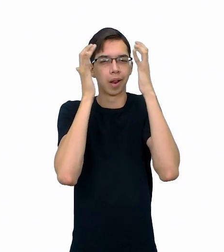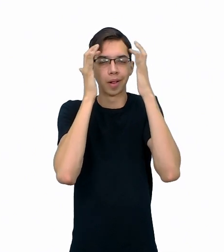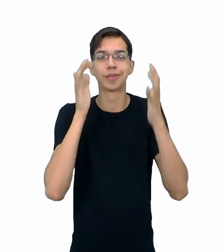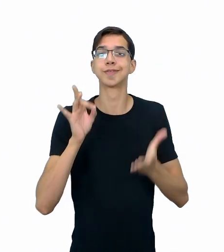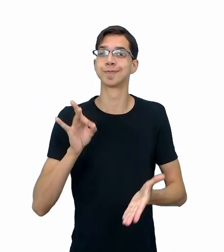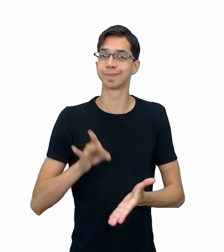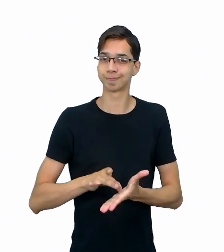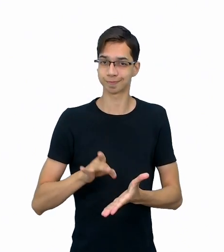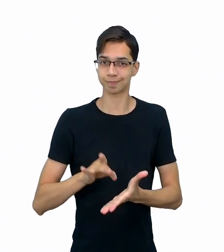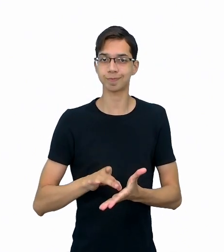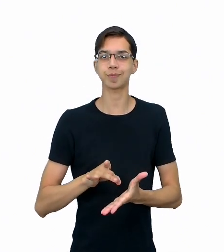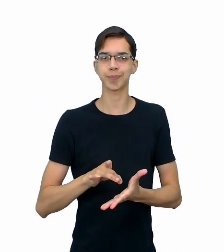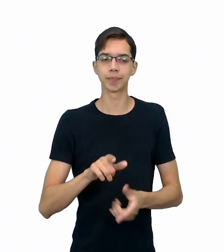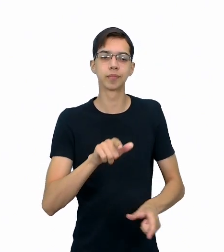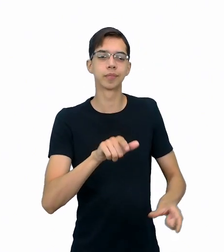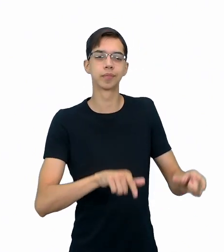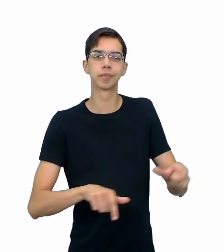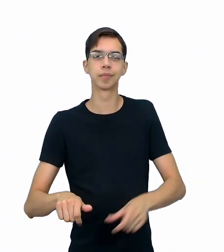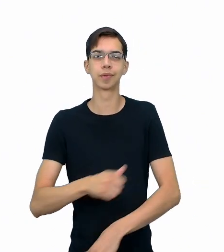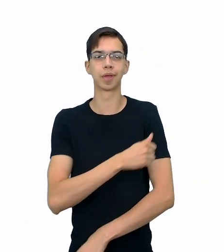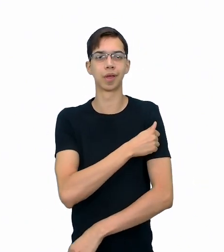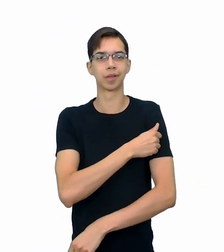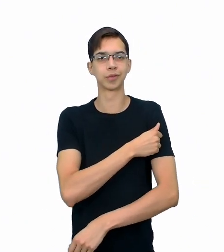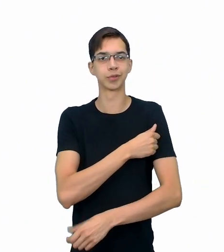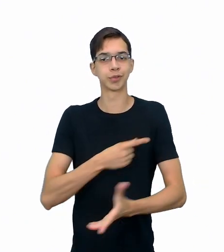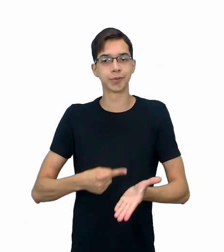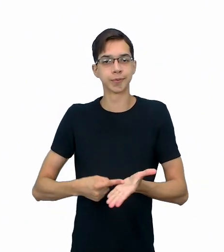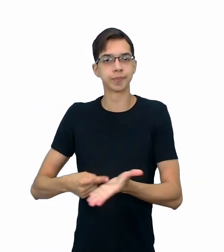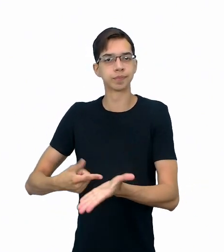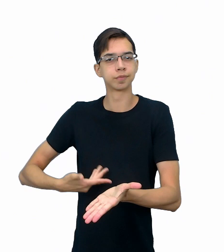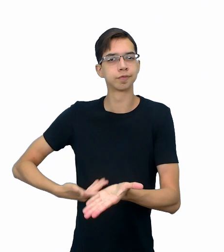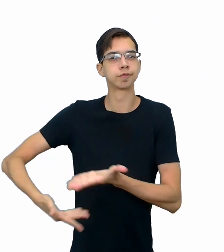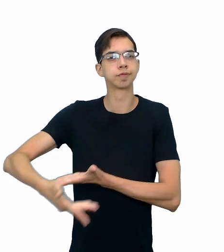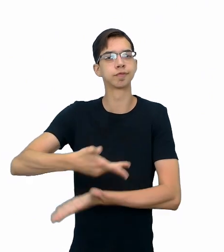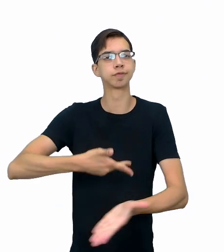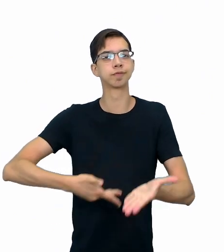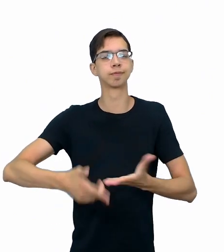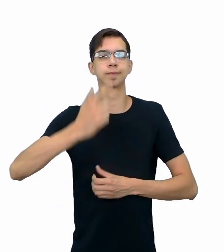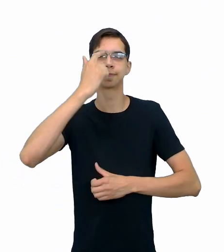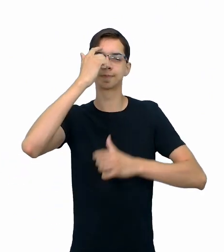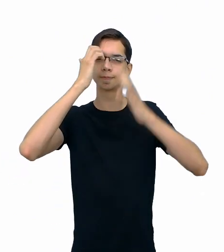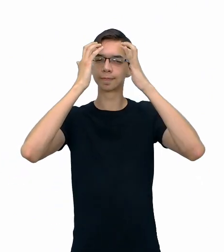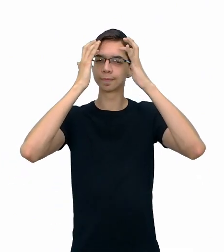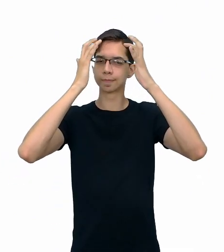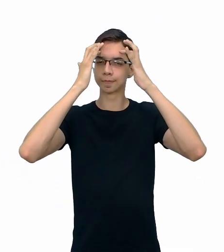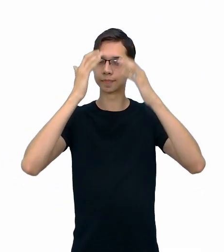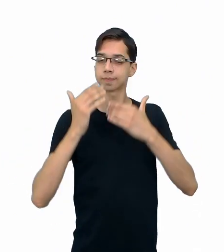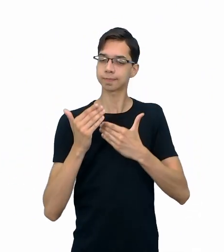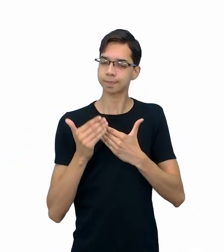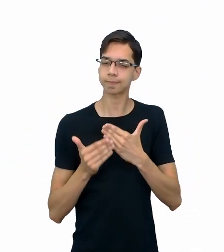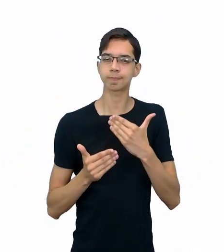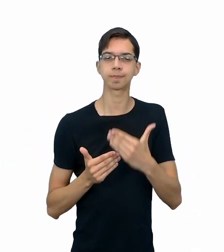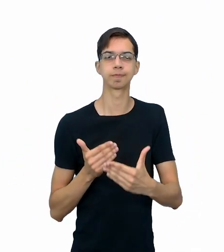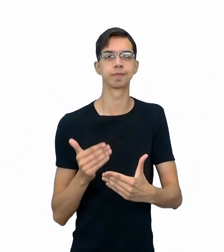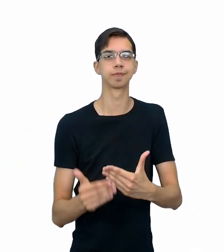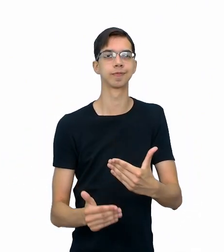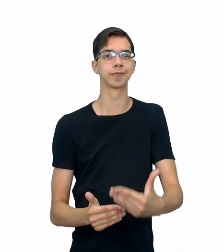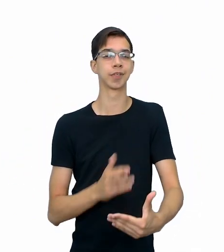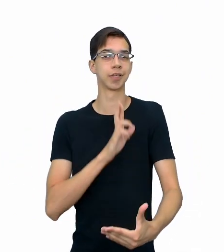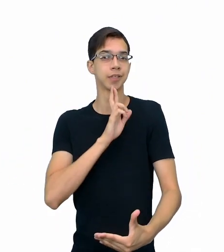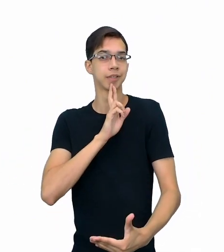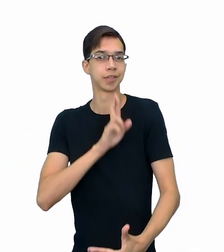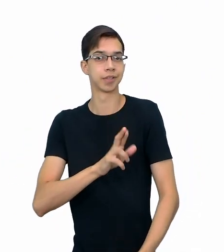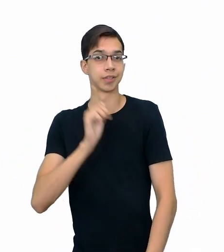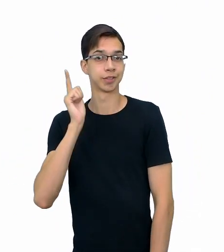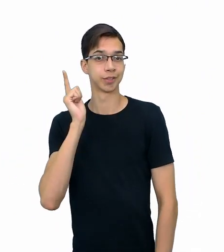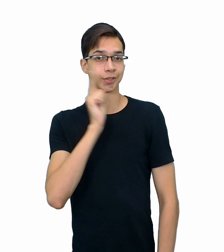se organizar com uma forma de raciocinar e desenvolver procedimentos para encontrar respostas para as situações que